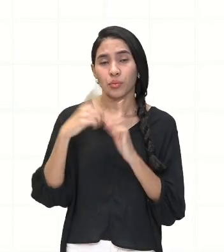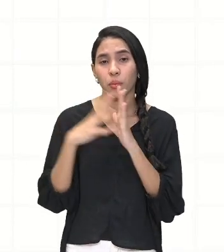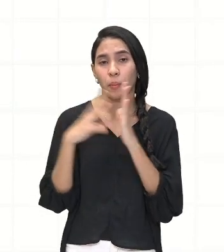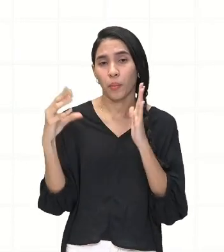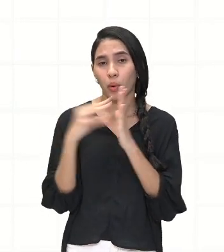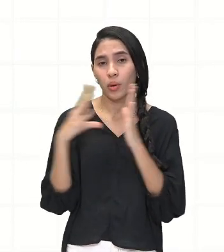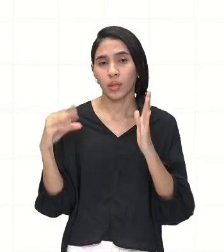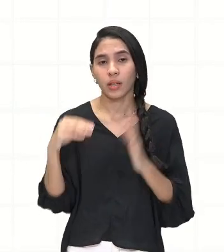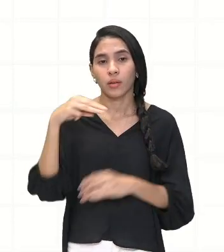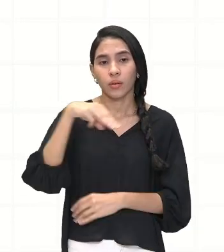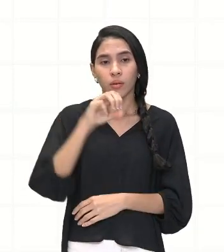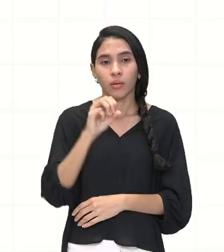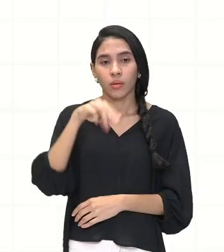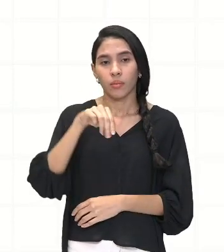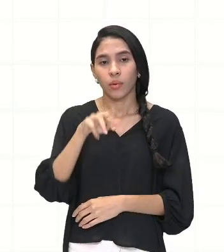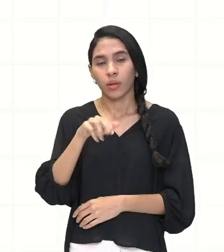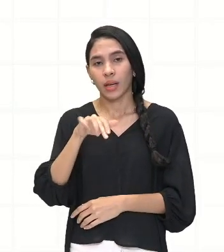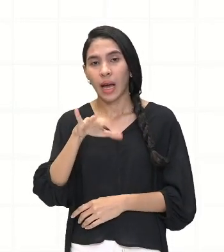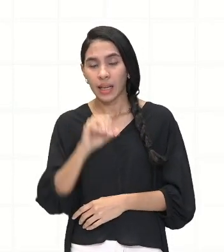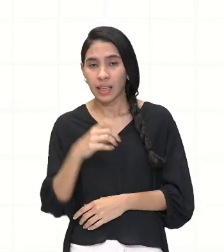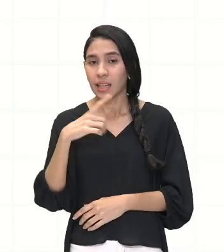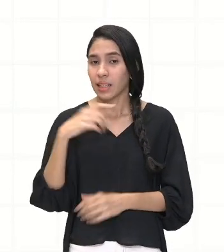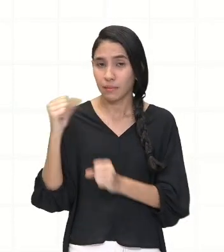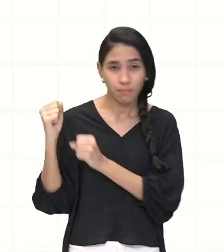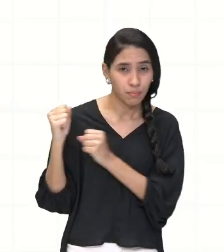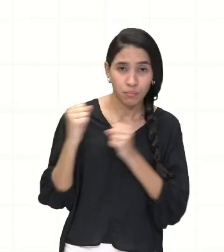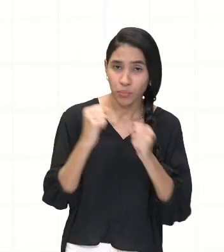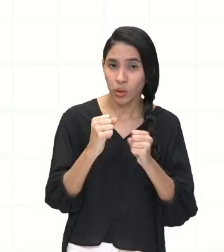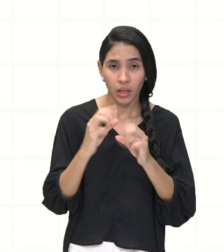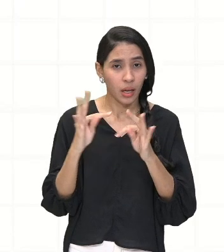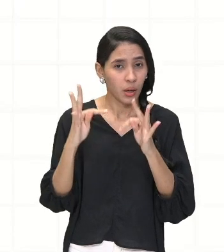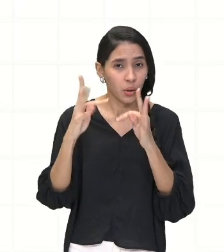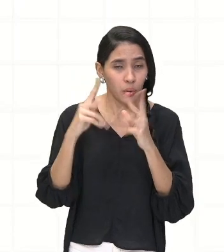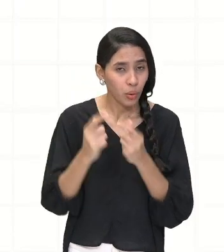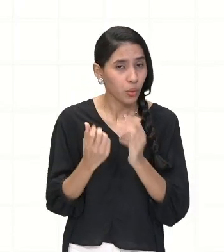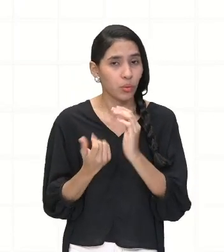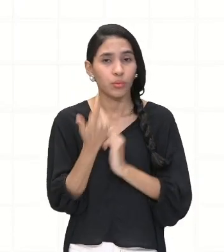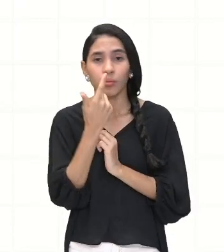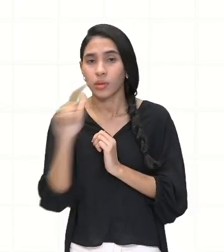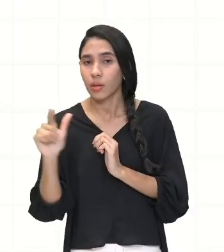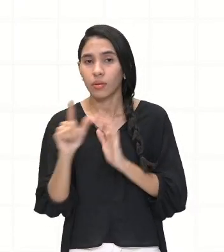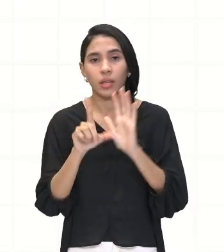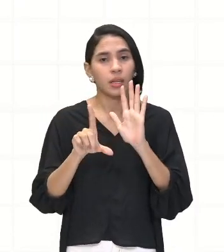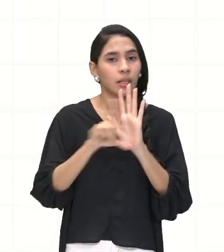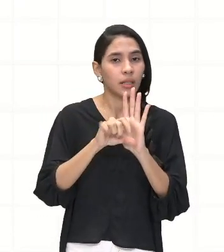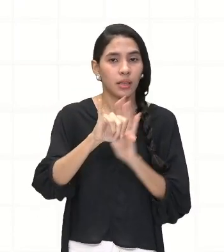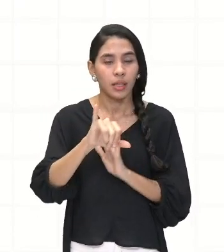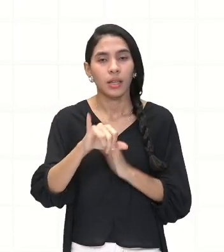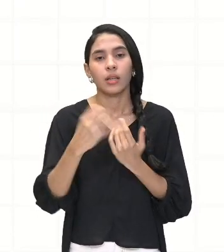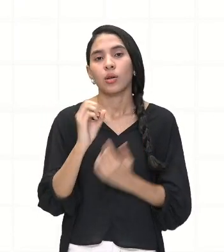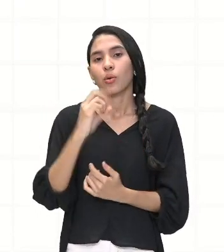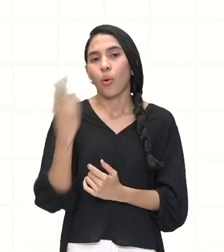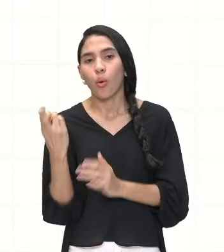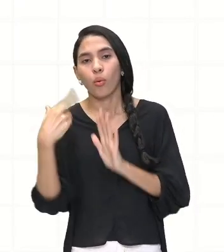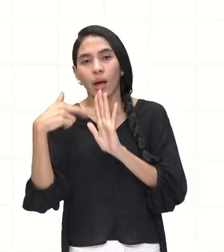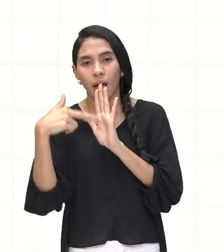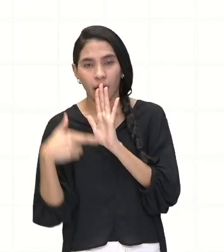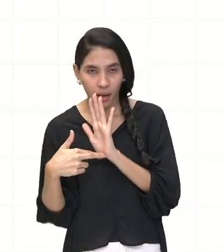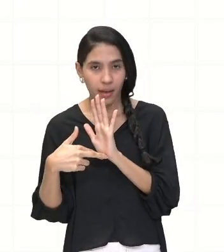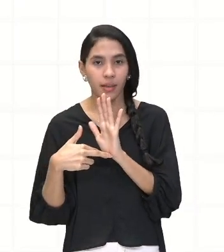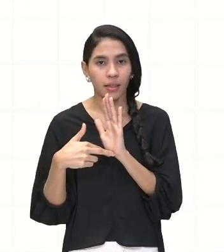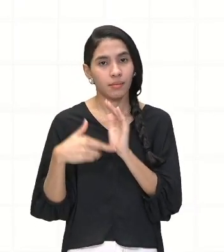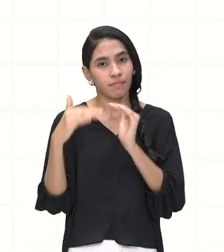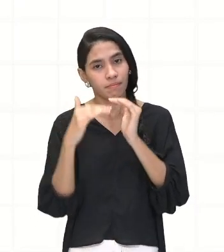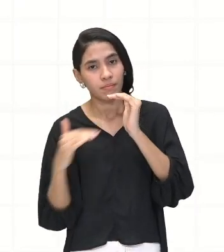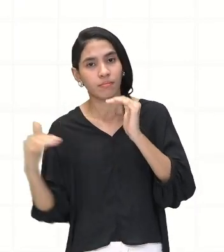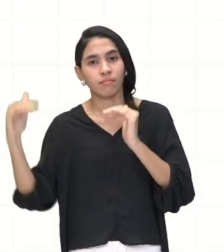o monarca ele tem poder absoluto, não há lei ou regulamento que esteja acima